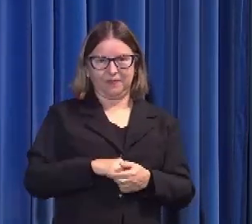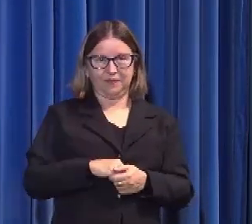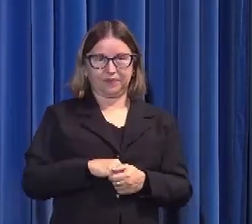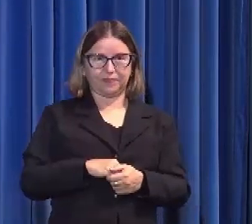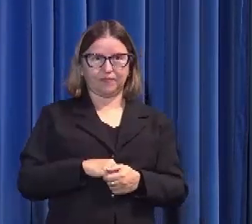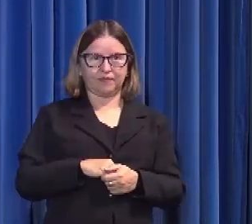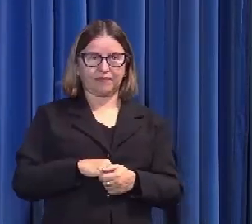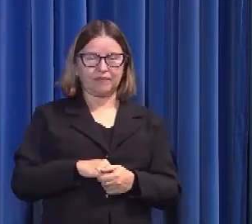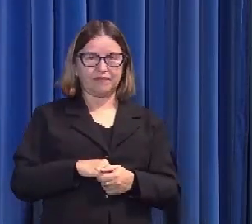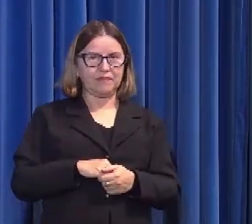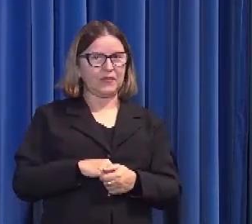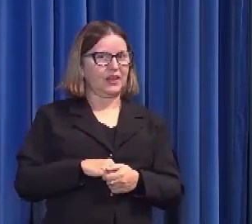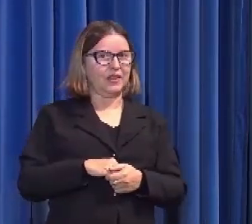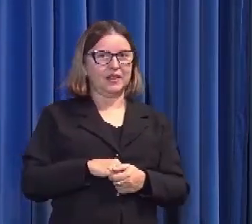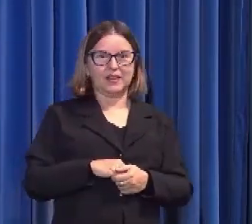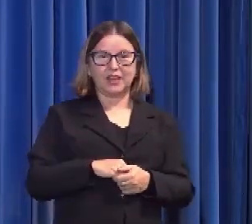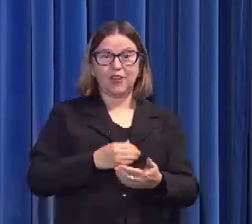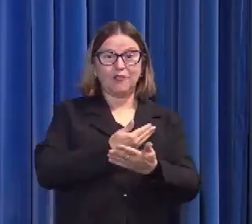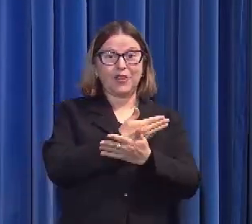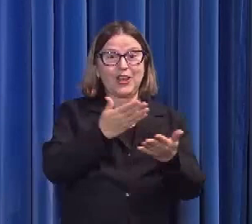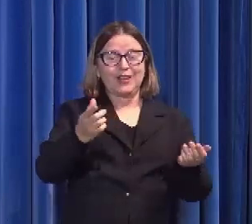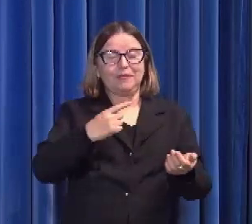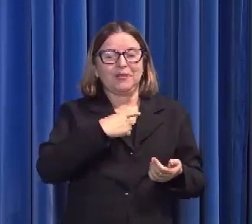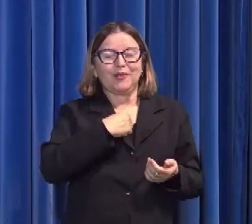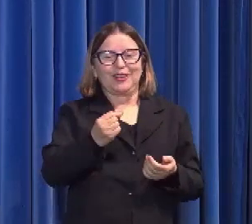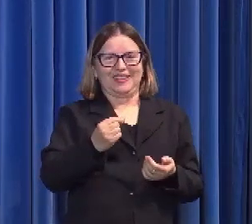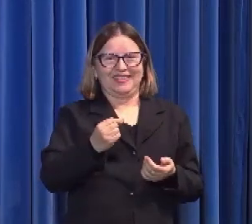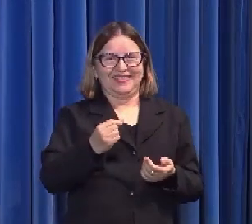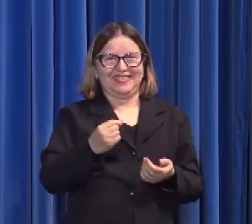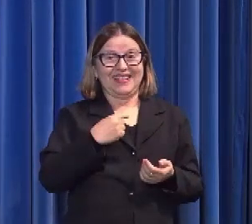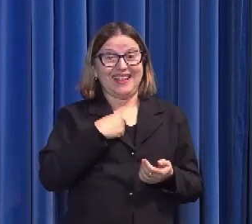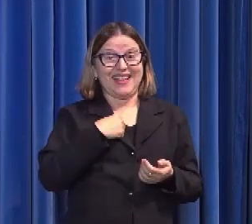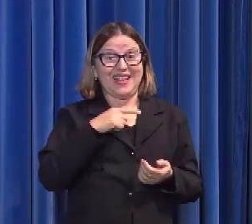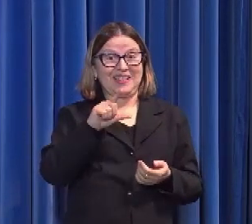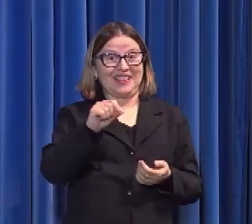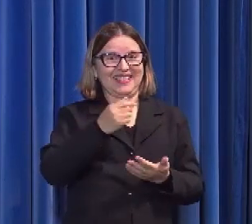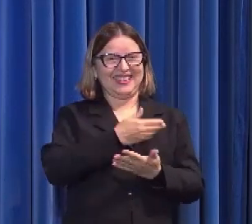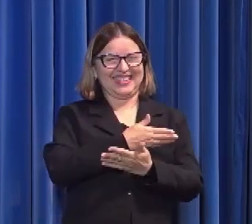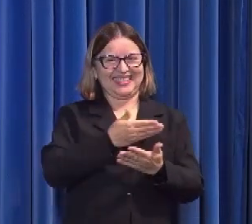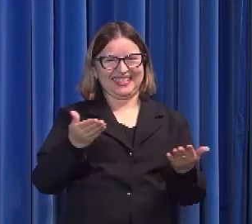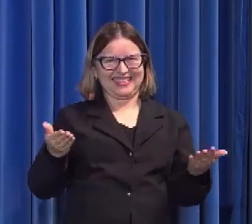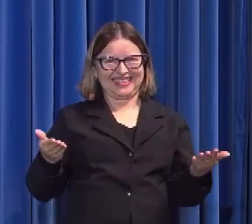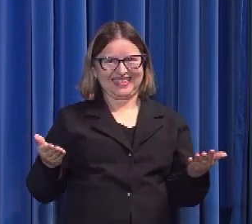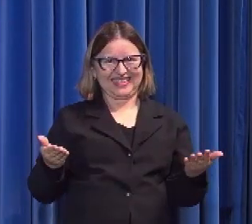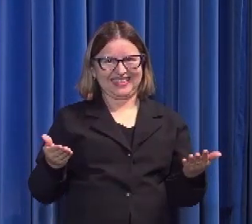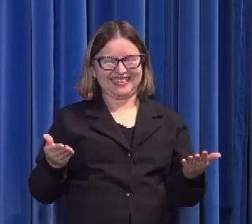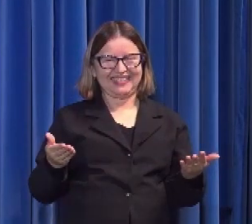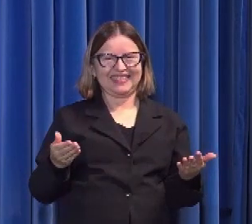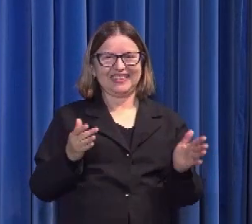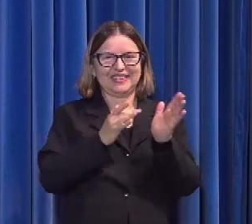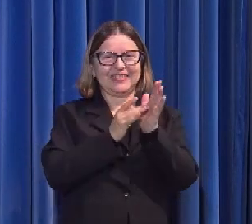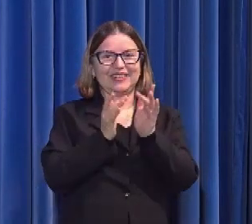se não for vocês que me escolheram fui eu que escolhi vocês escolhi para salvação